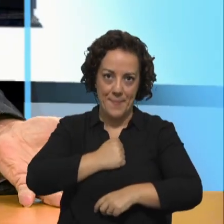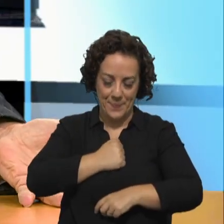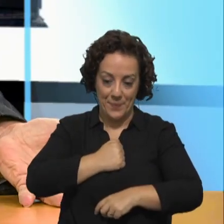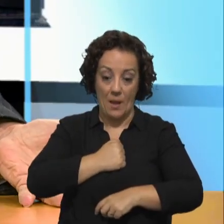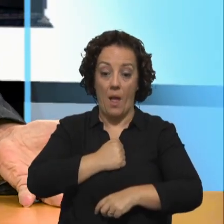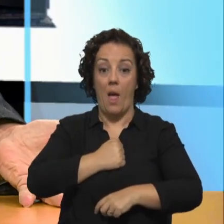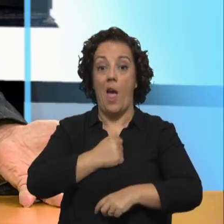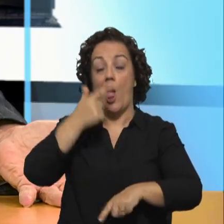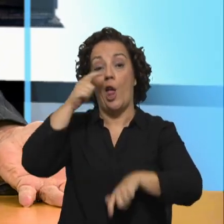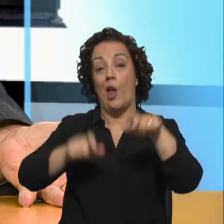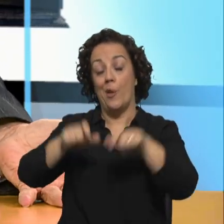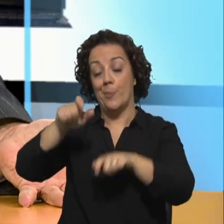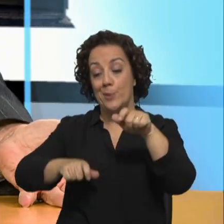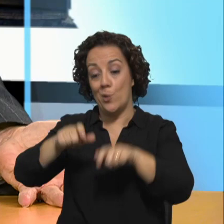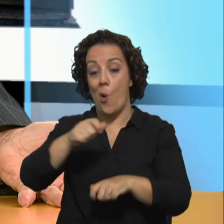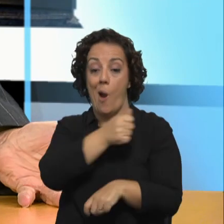os habitantes